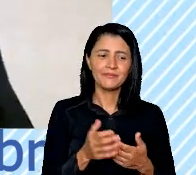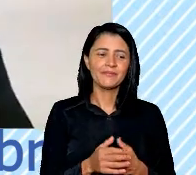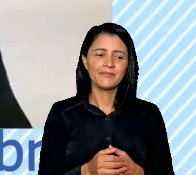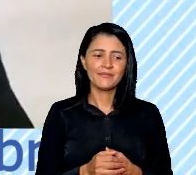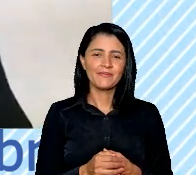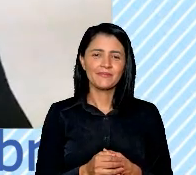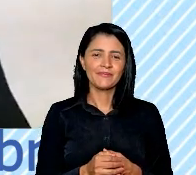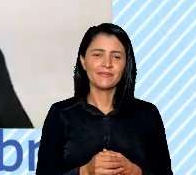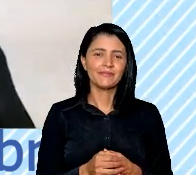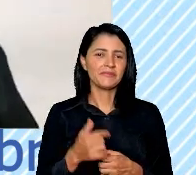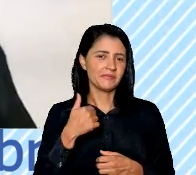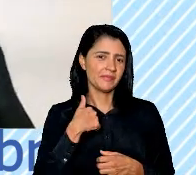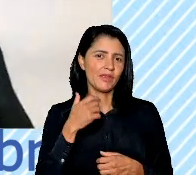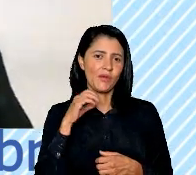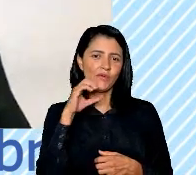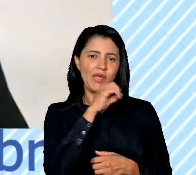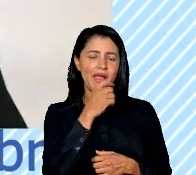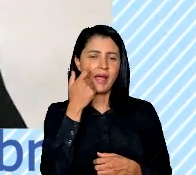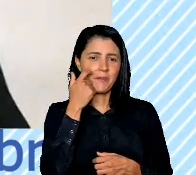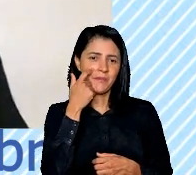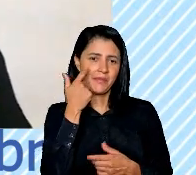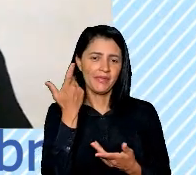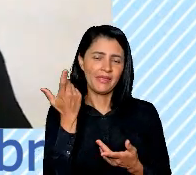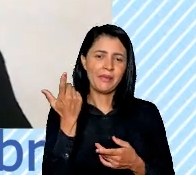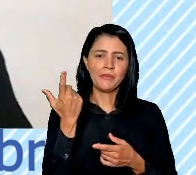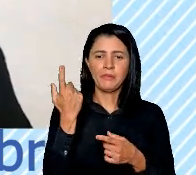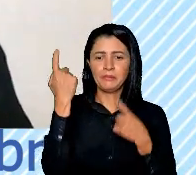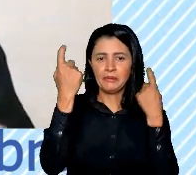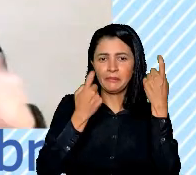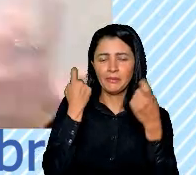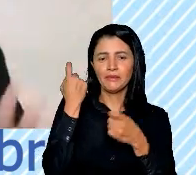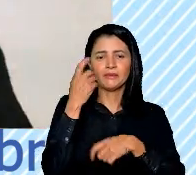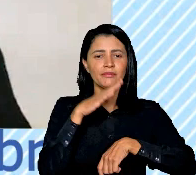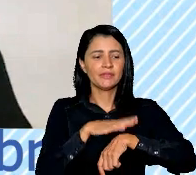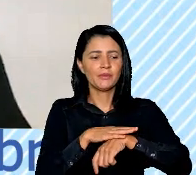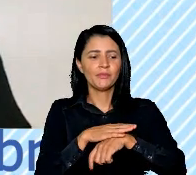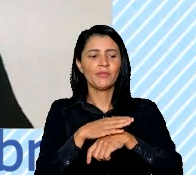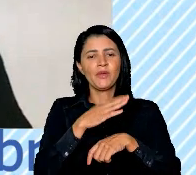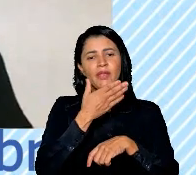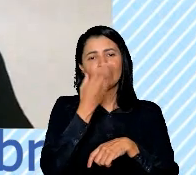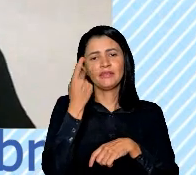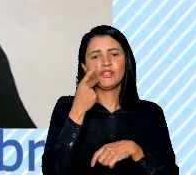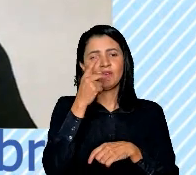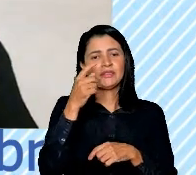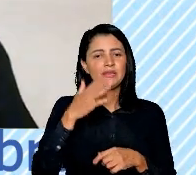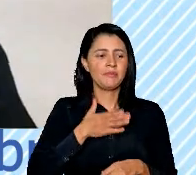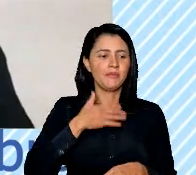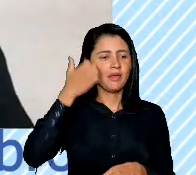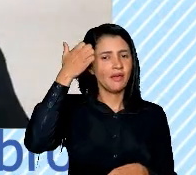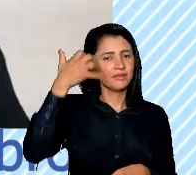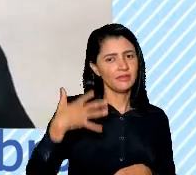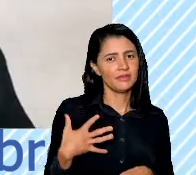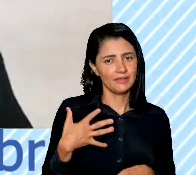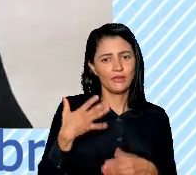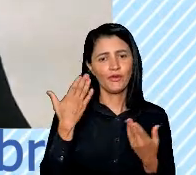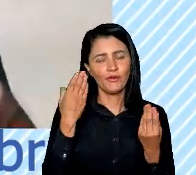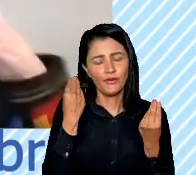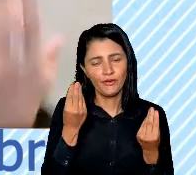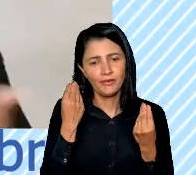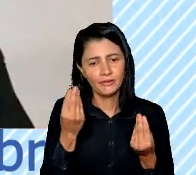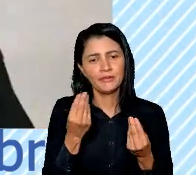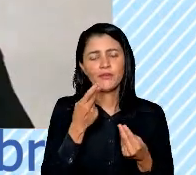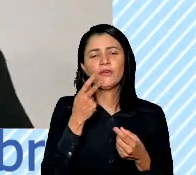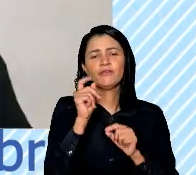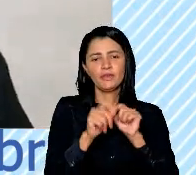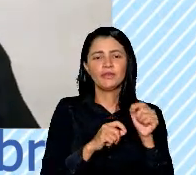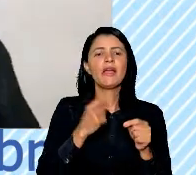Eu fui muito rapidamente, porque eu estava preocupada com o tempo, eu esqueci de fazer a minha autodescrição. Olha só, e eu vou falar,